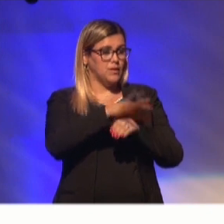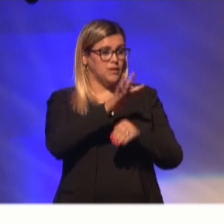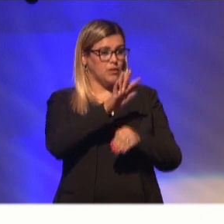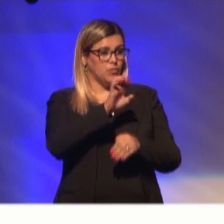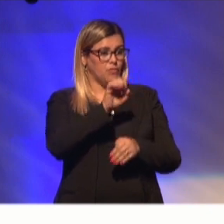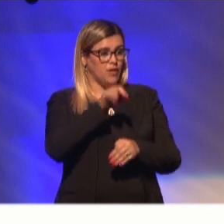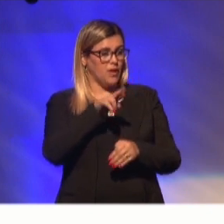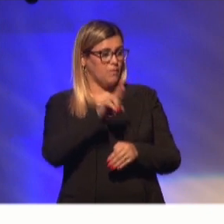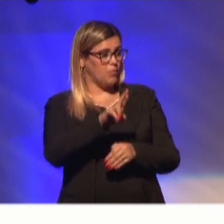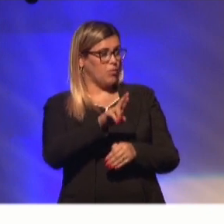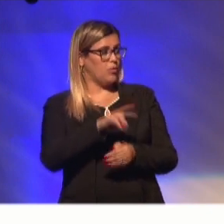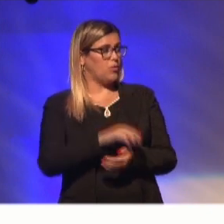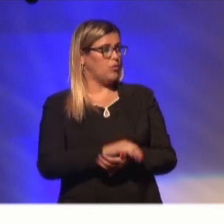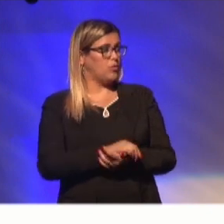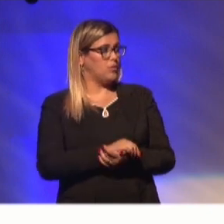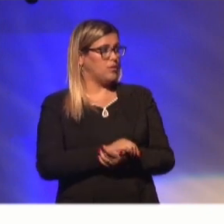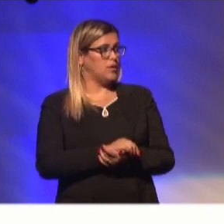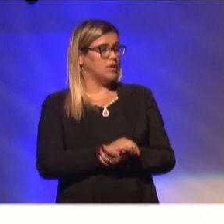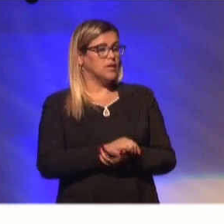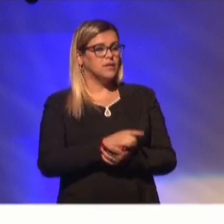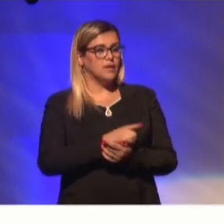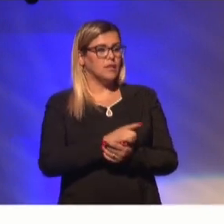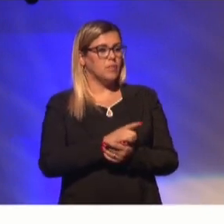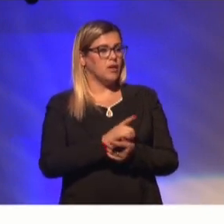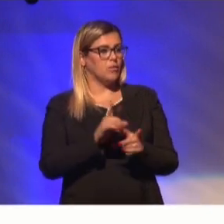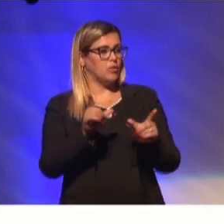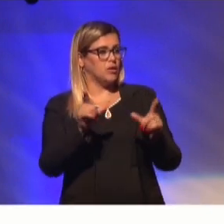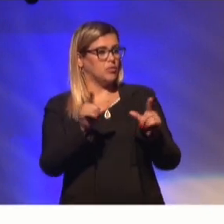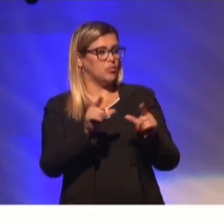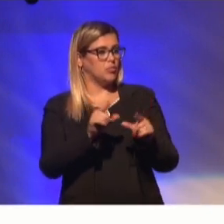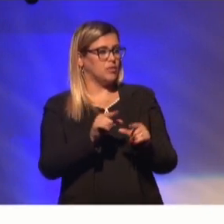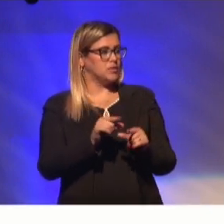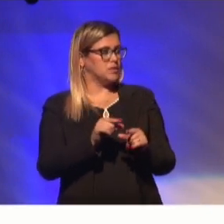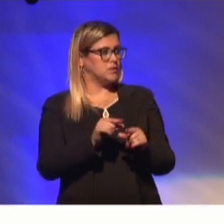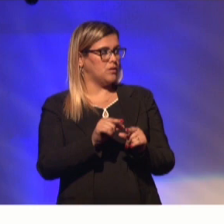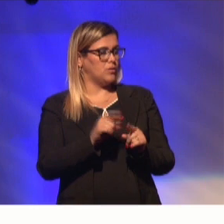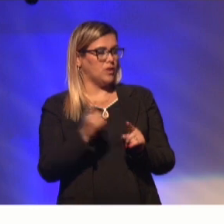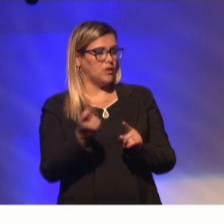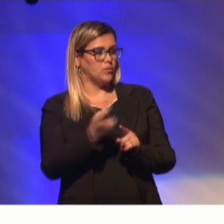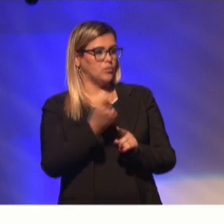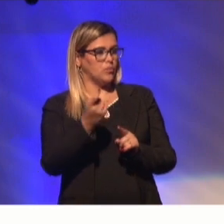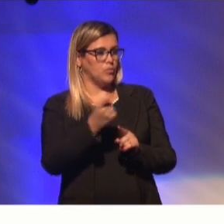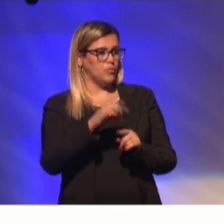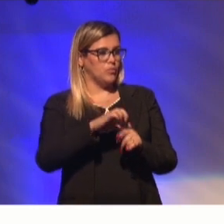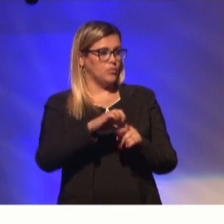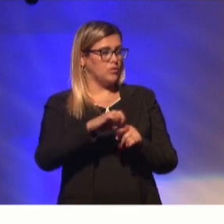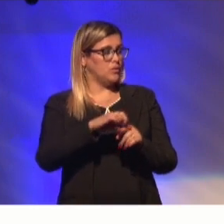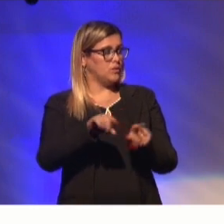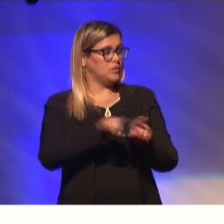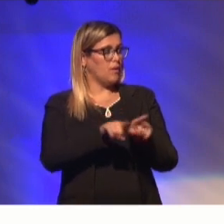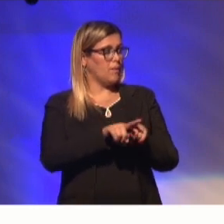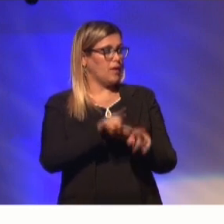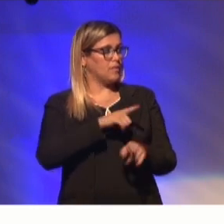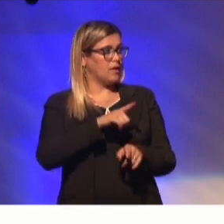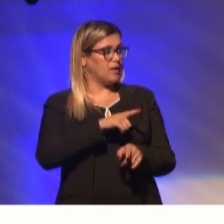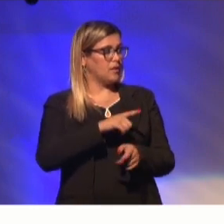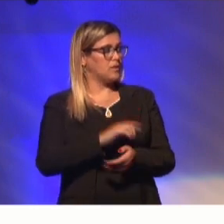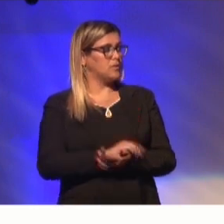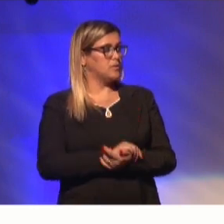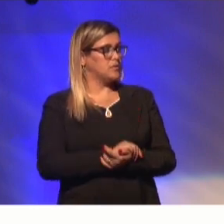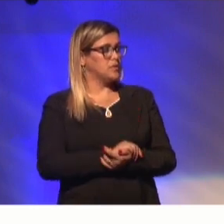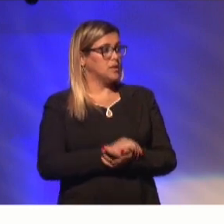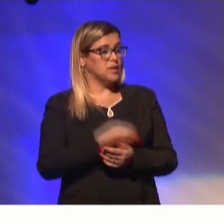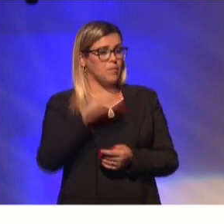fêmur aqui, já uma redução da altura interarticular. Temos também aqui, dá